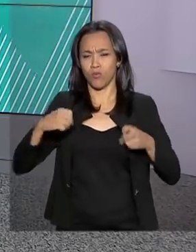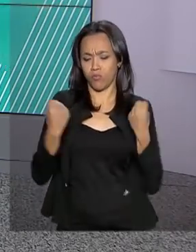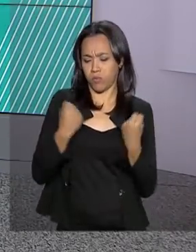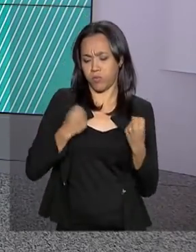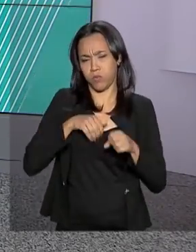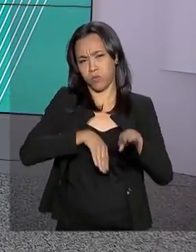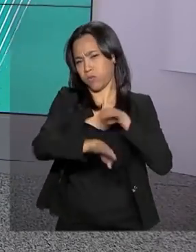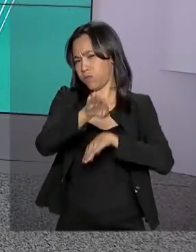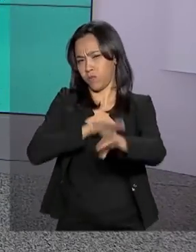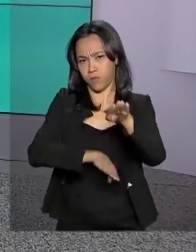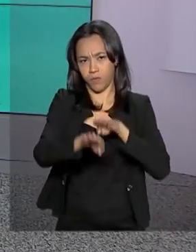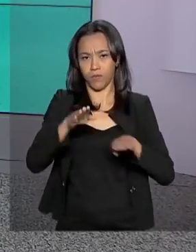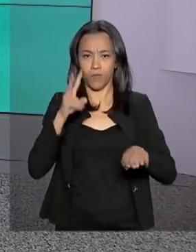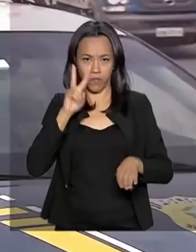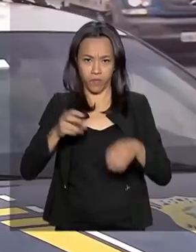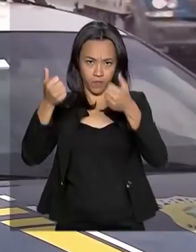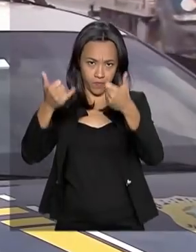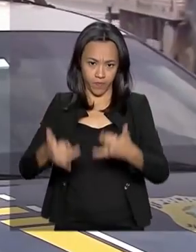outras informações.